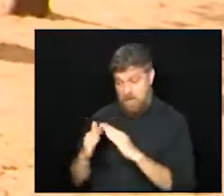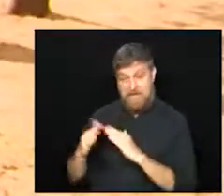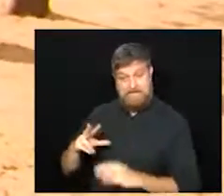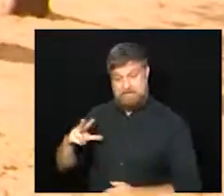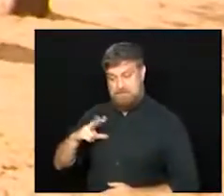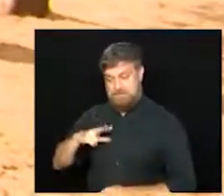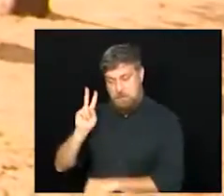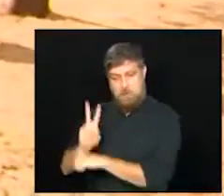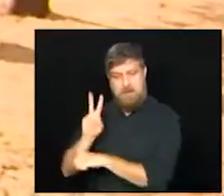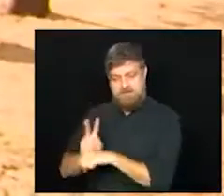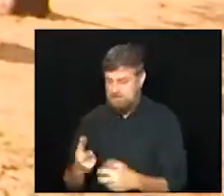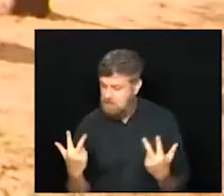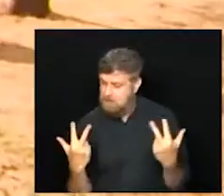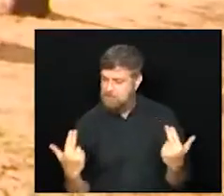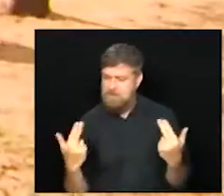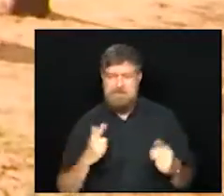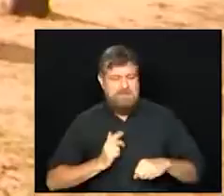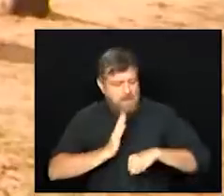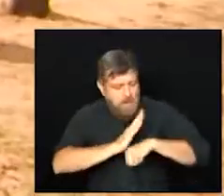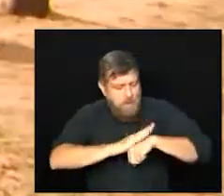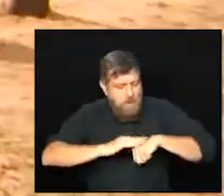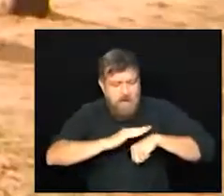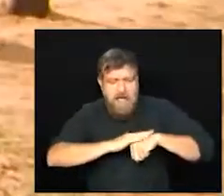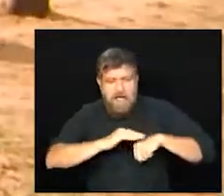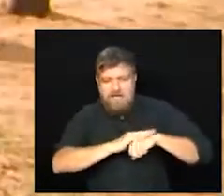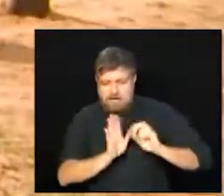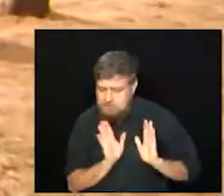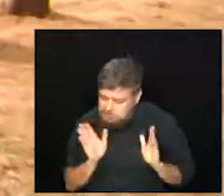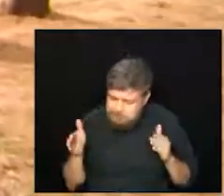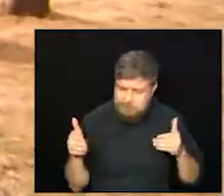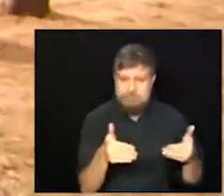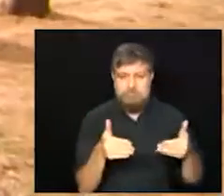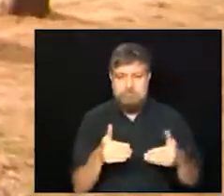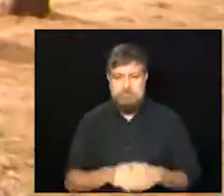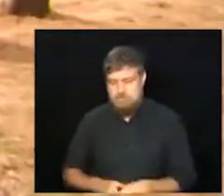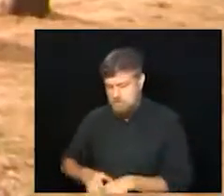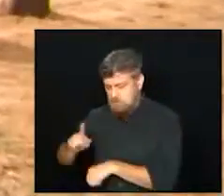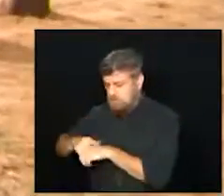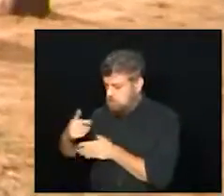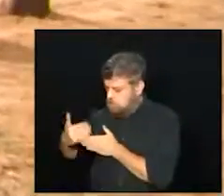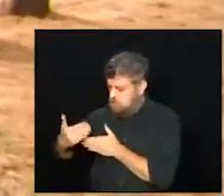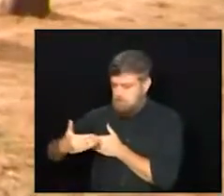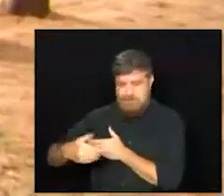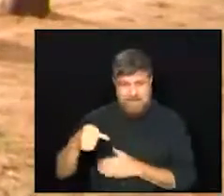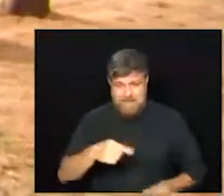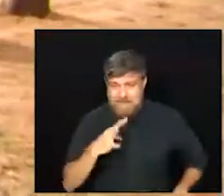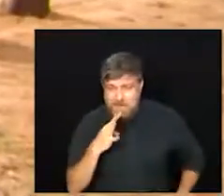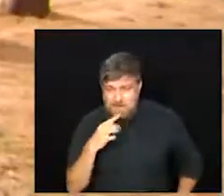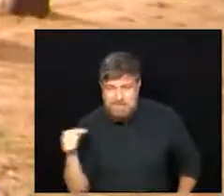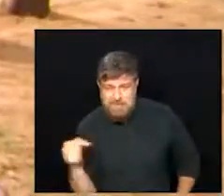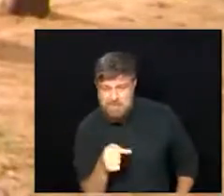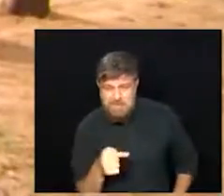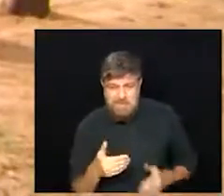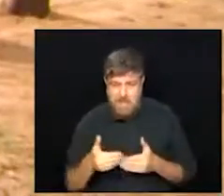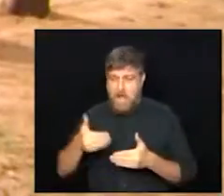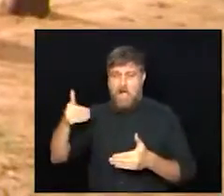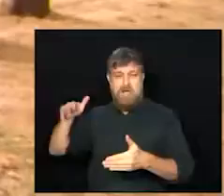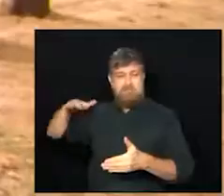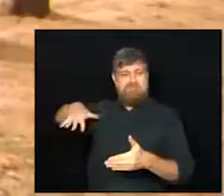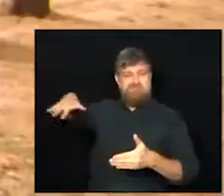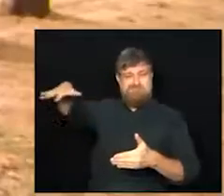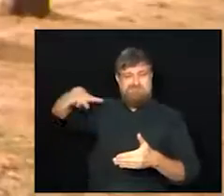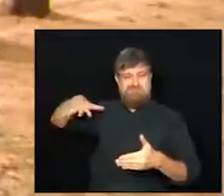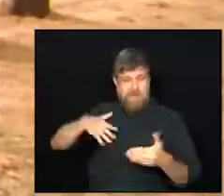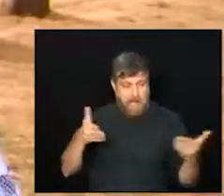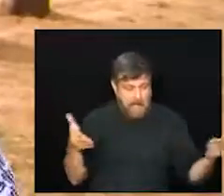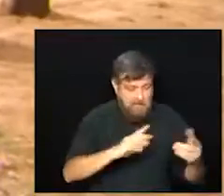eu falo assim, né? Ele tem um carinho muito grande para essa área, ao longo do tempo. Quem conheceu essa área e viu essa área anteriormente e vê